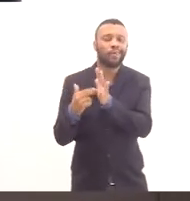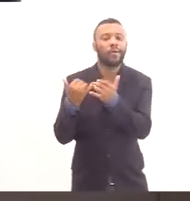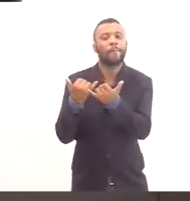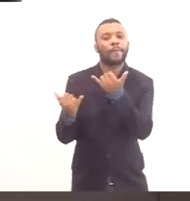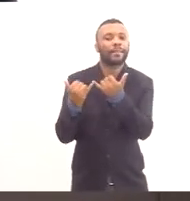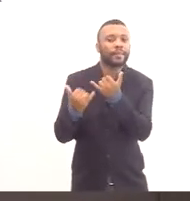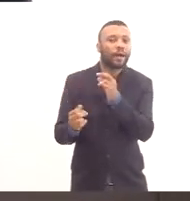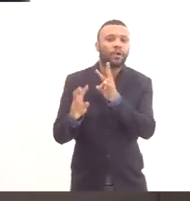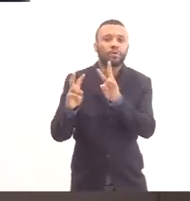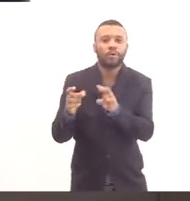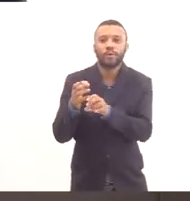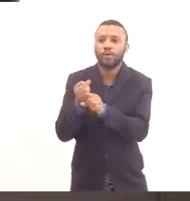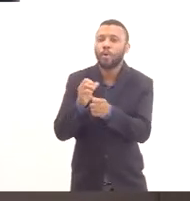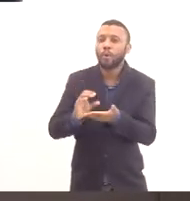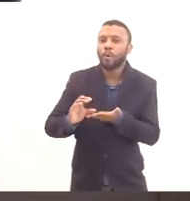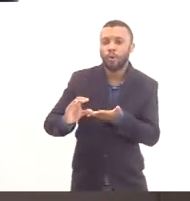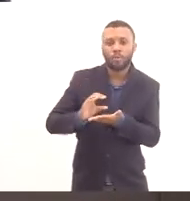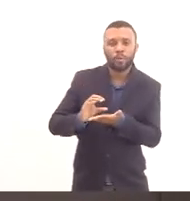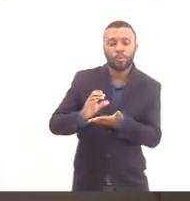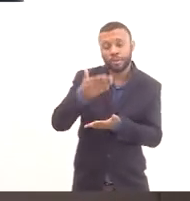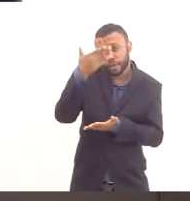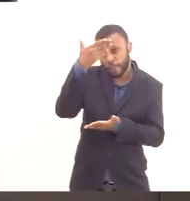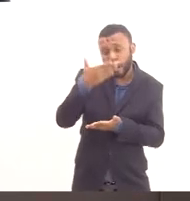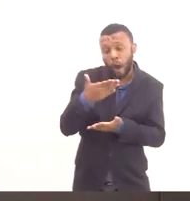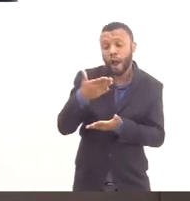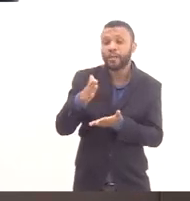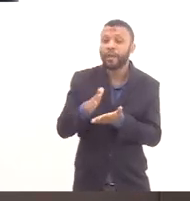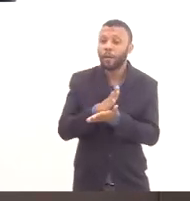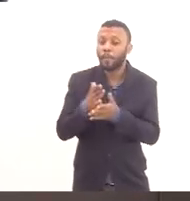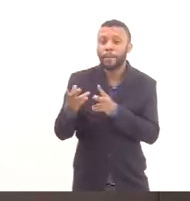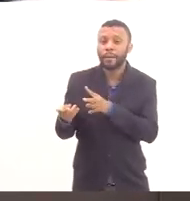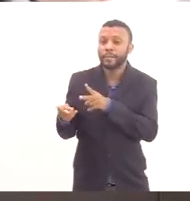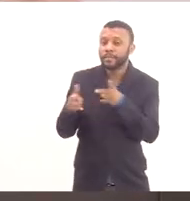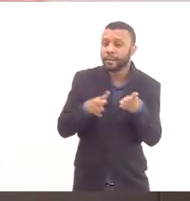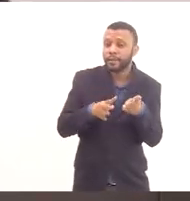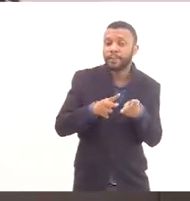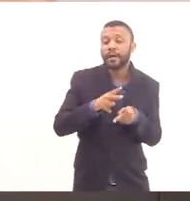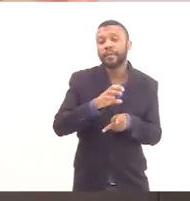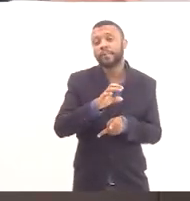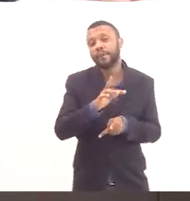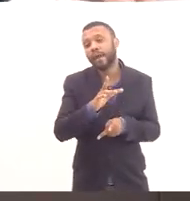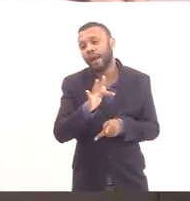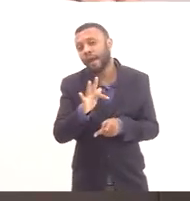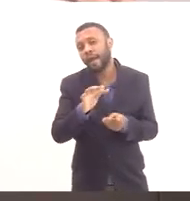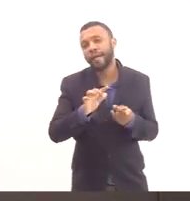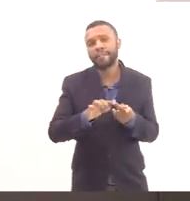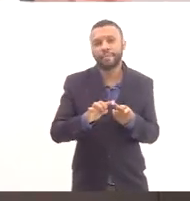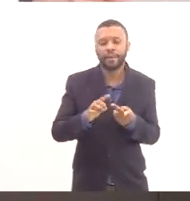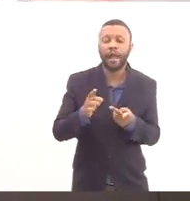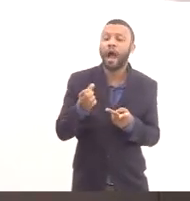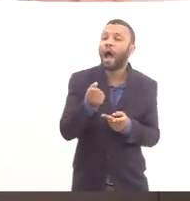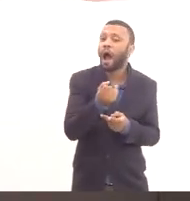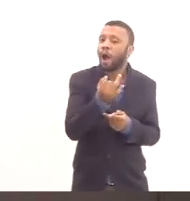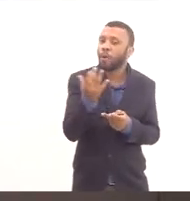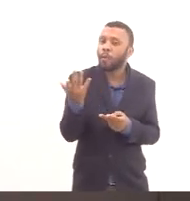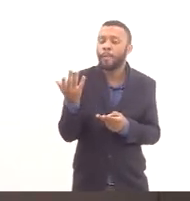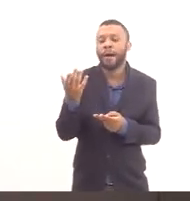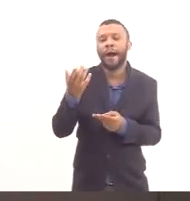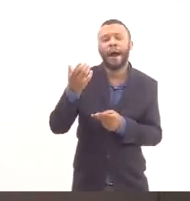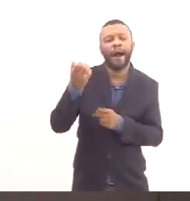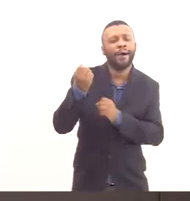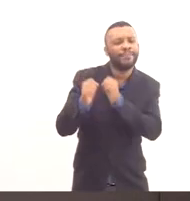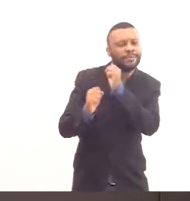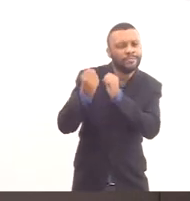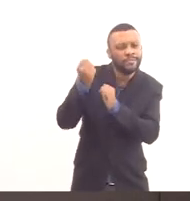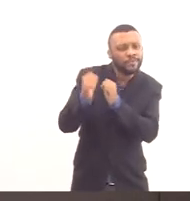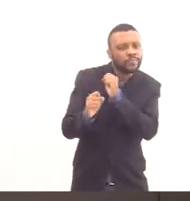parcial do recurso o que demonstra aqui algumas transferências para pessoas físicas algumas junto às